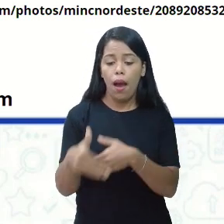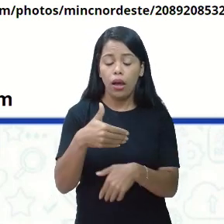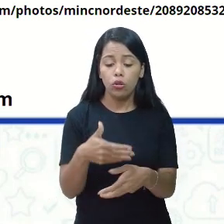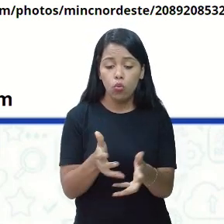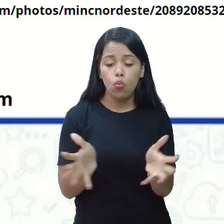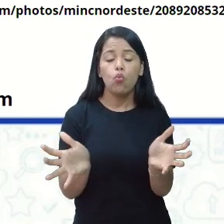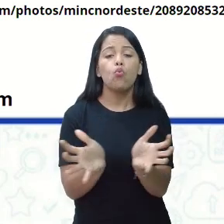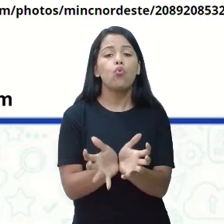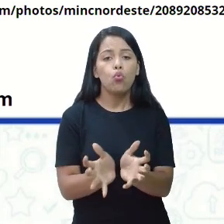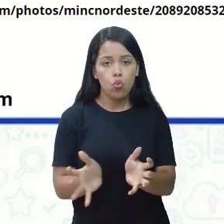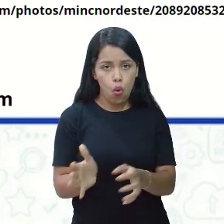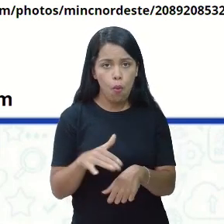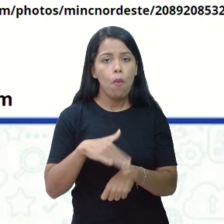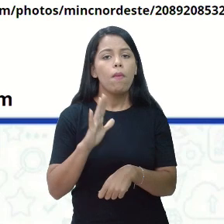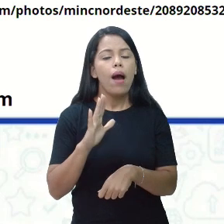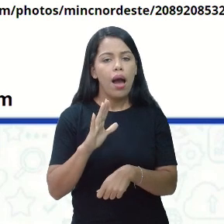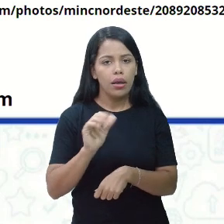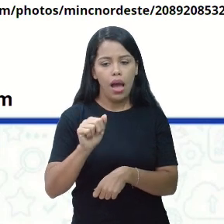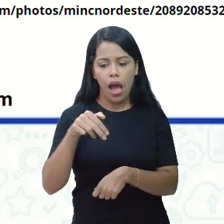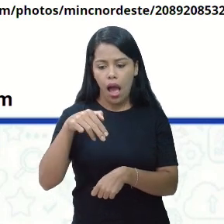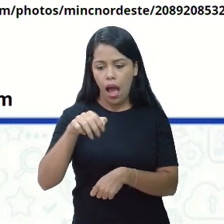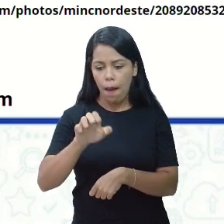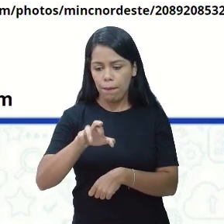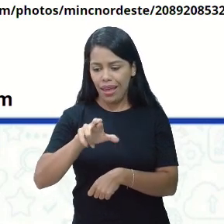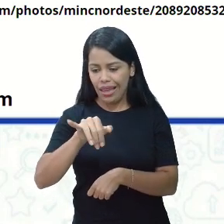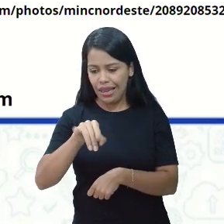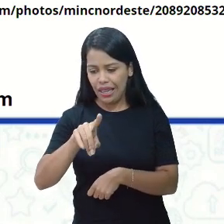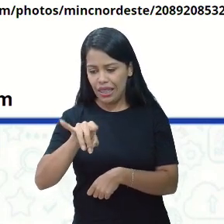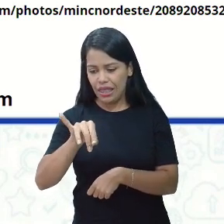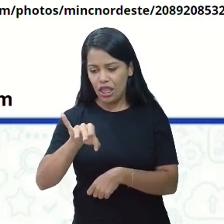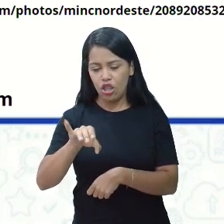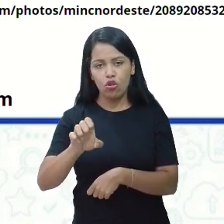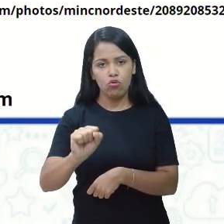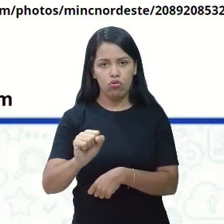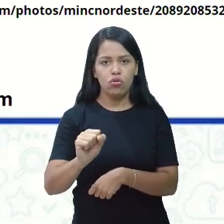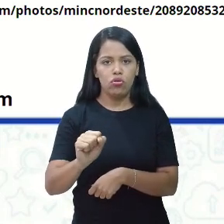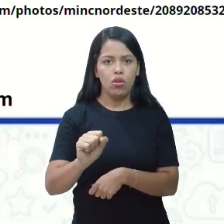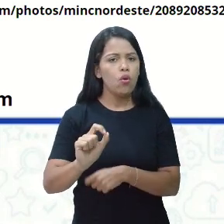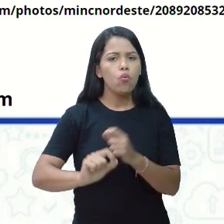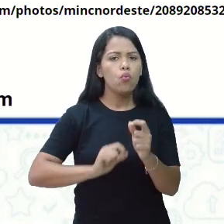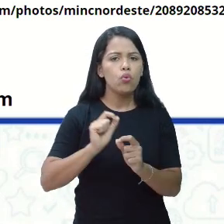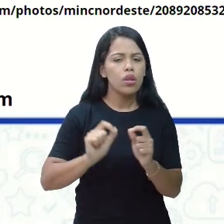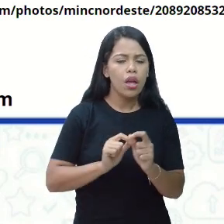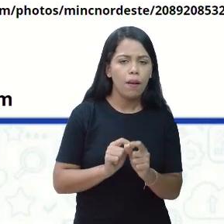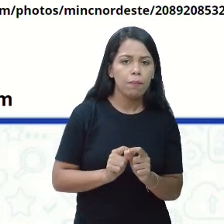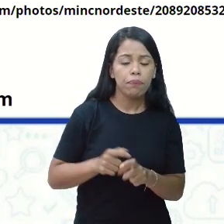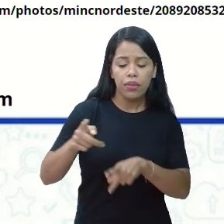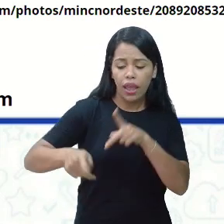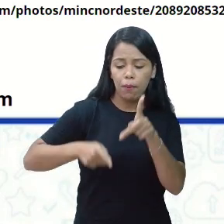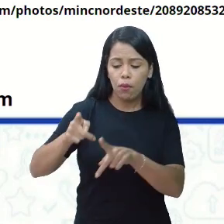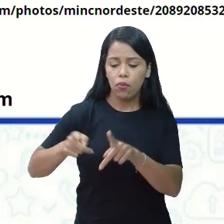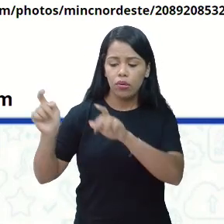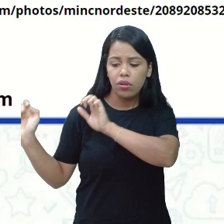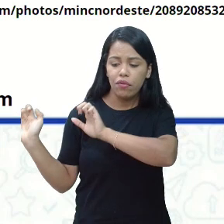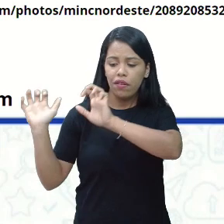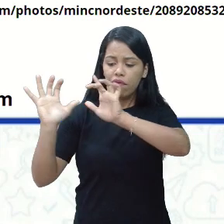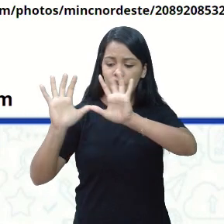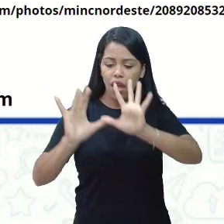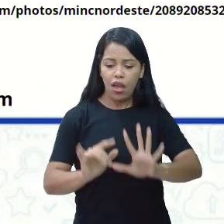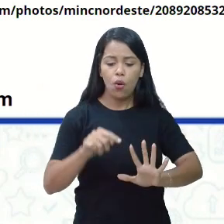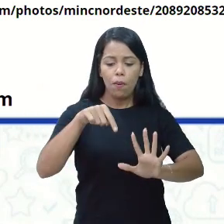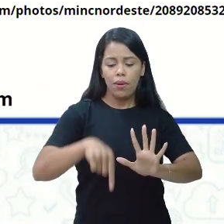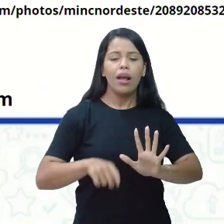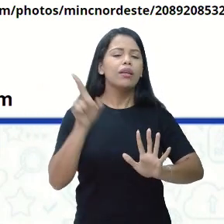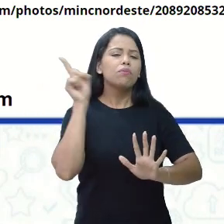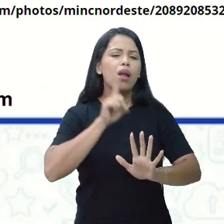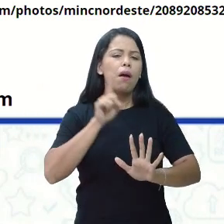dos povos ameríndios. Os povos ameríndios são os povos que vieram, não é, para a América há